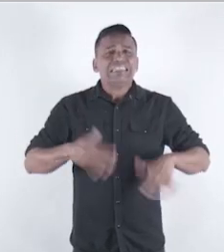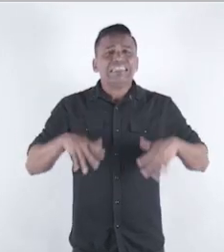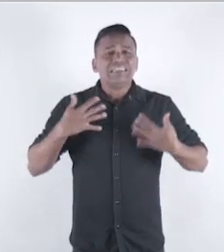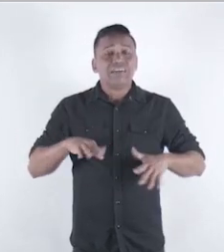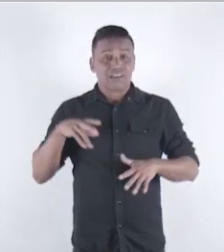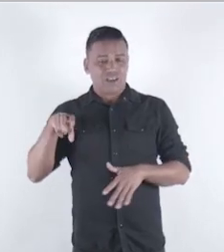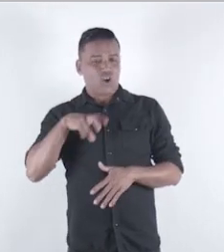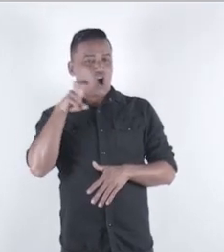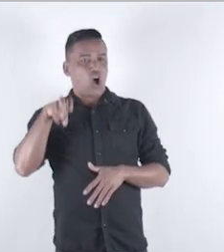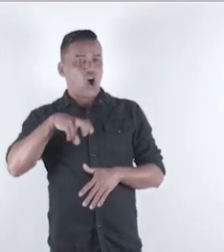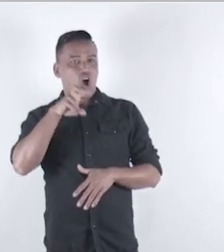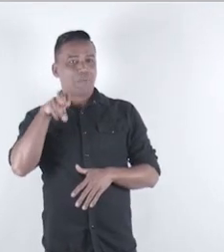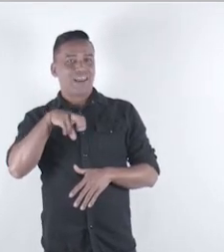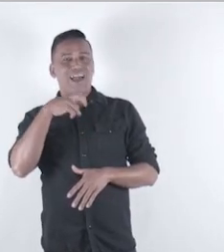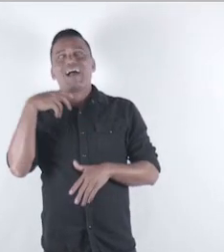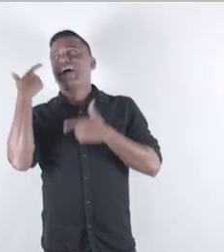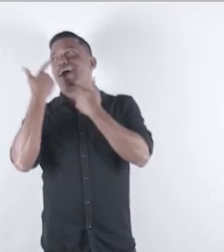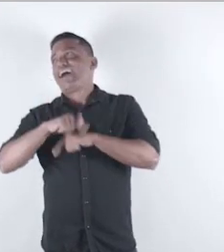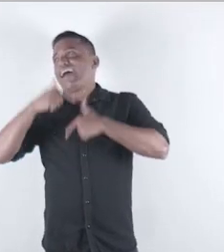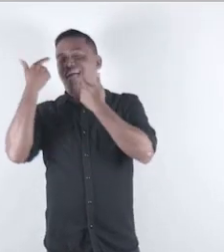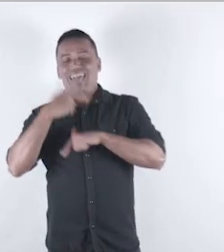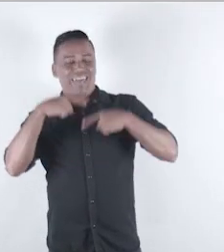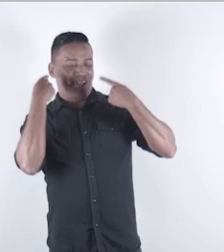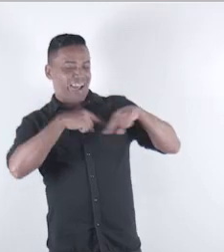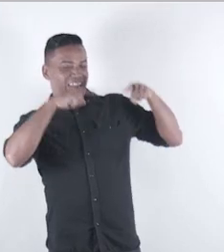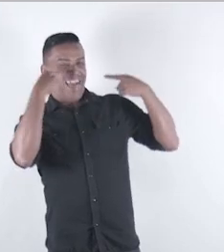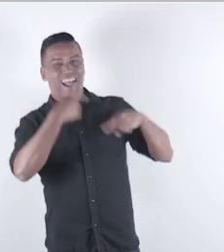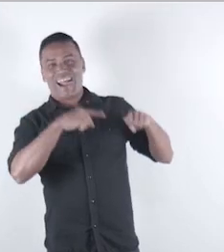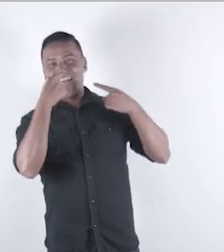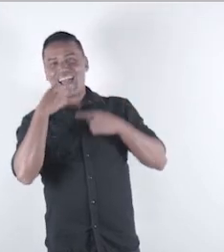A cobra se enroscou de tanto rir da outra.